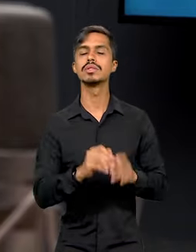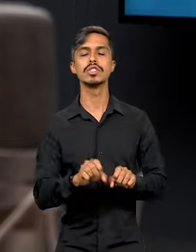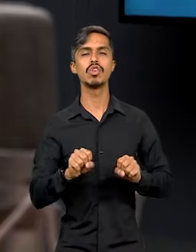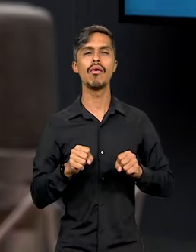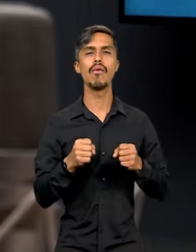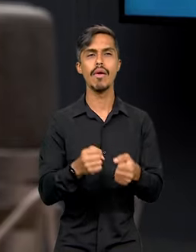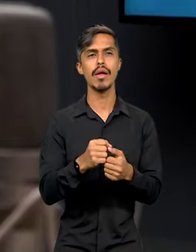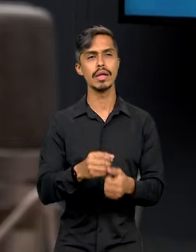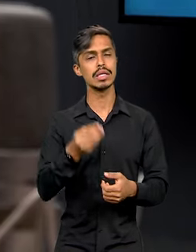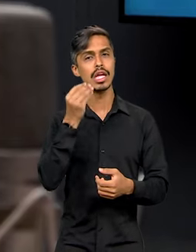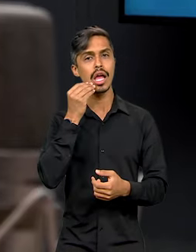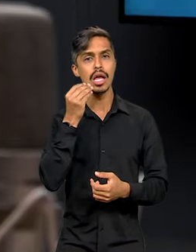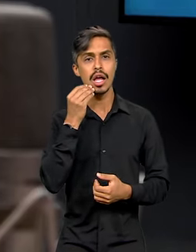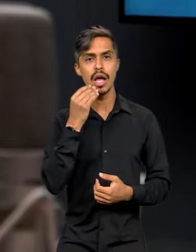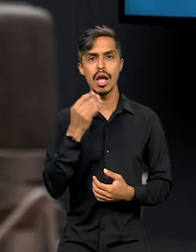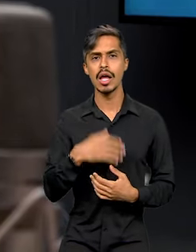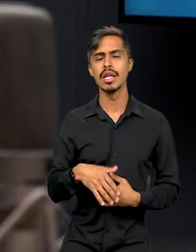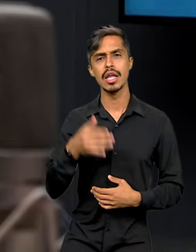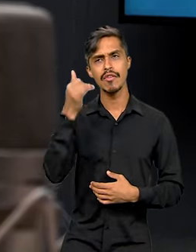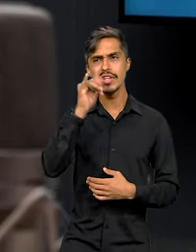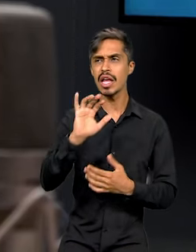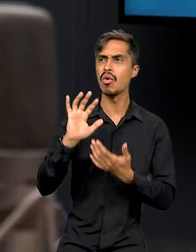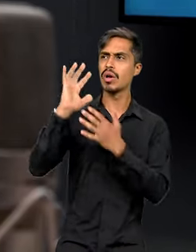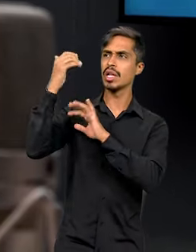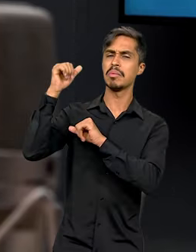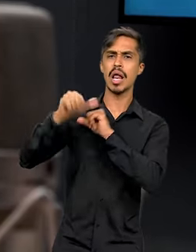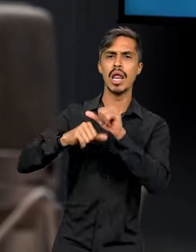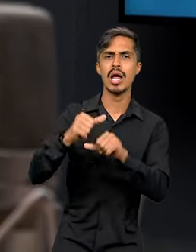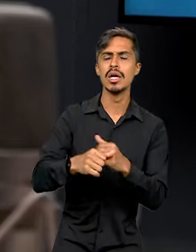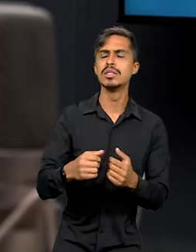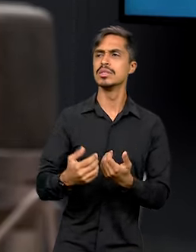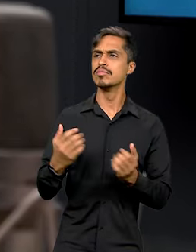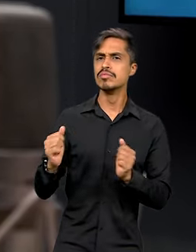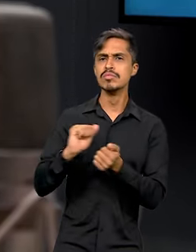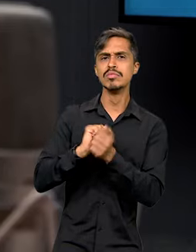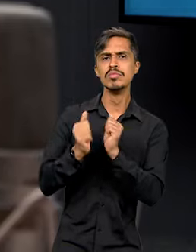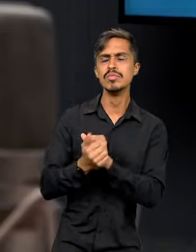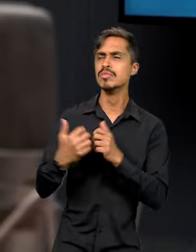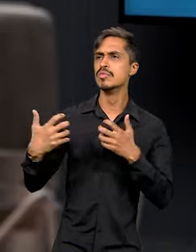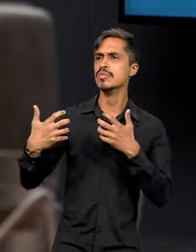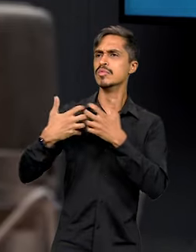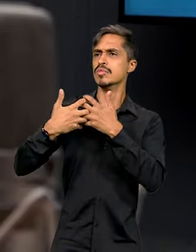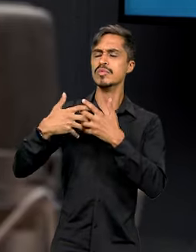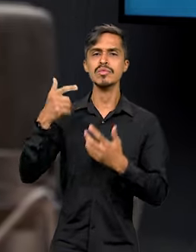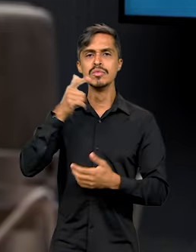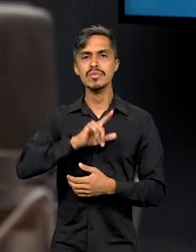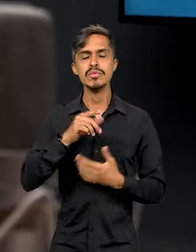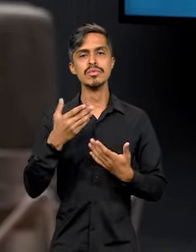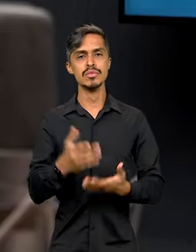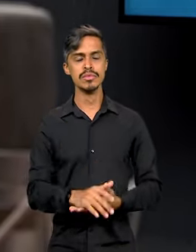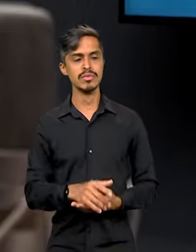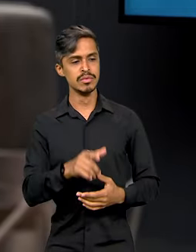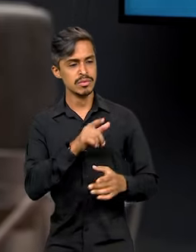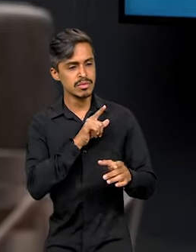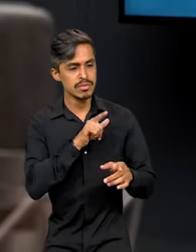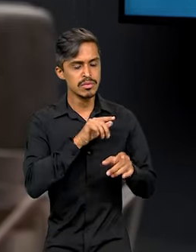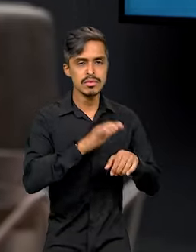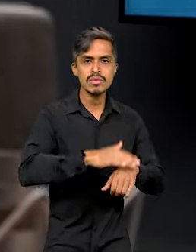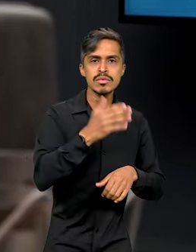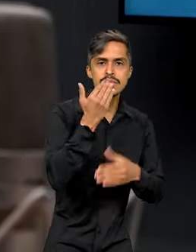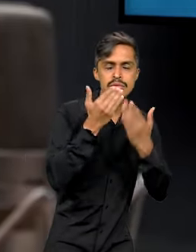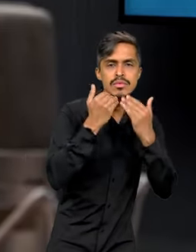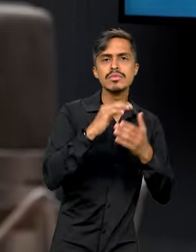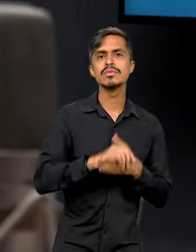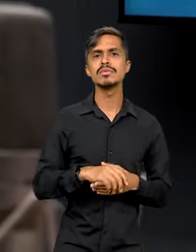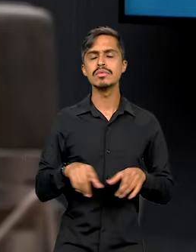de ações para mitigar a mudança climática e adaptação à mudança climática o acesso aos alimentos e o